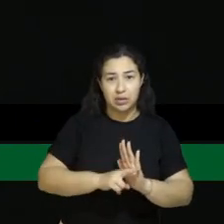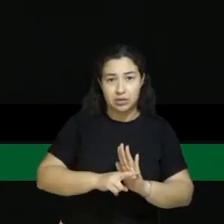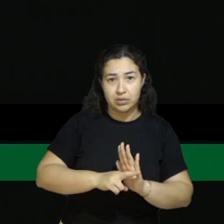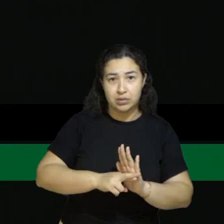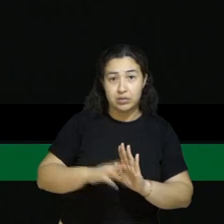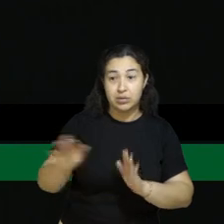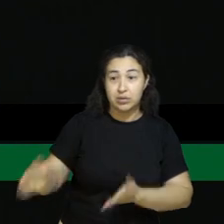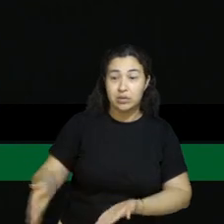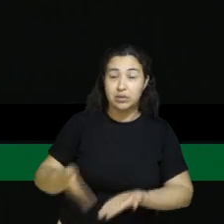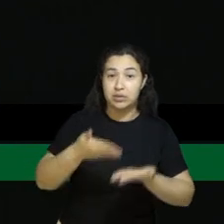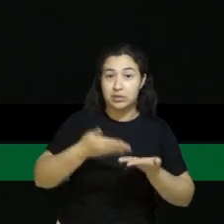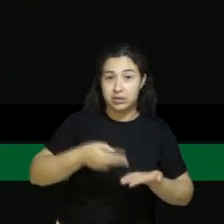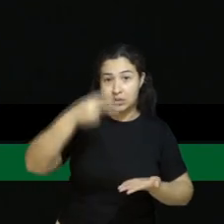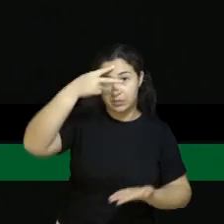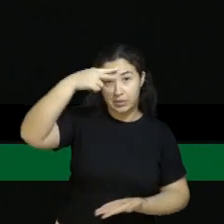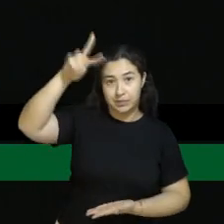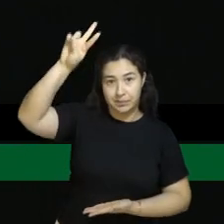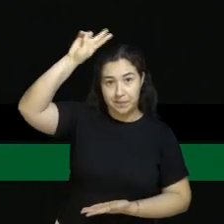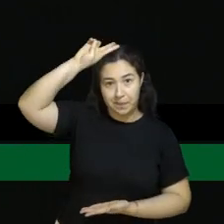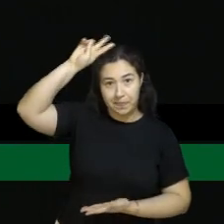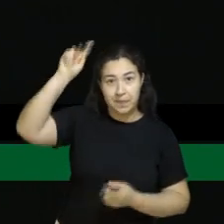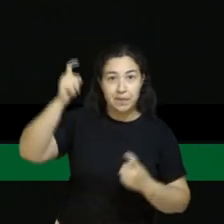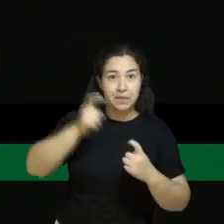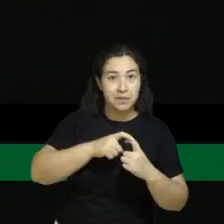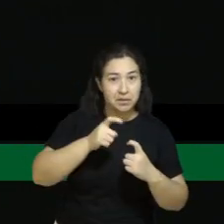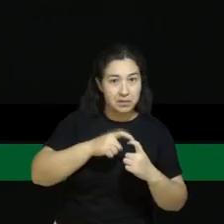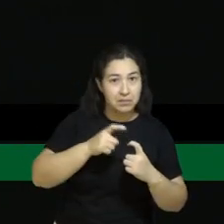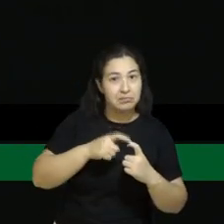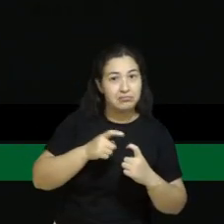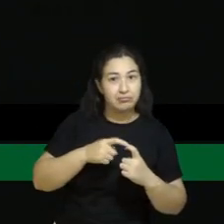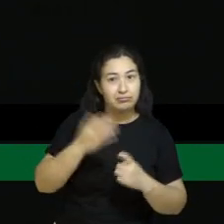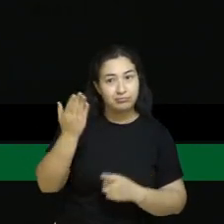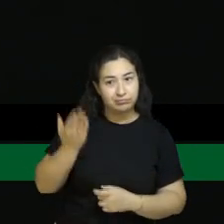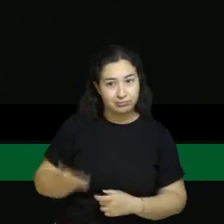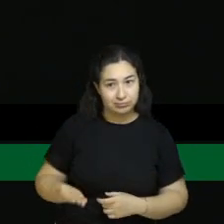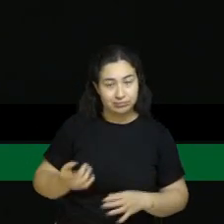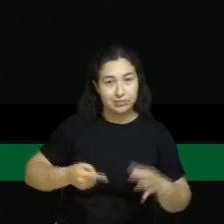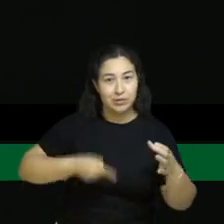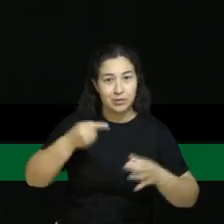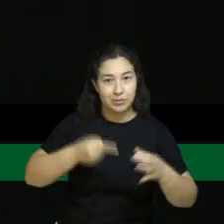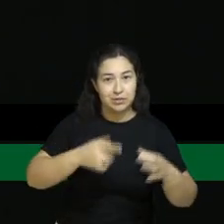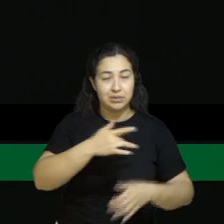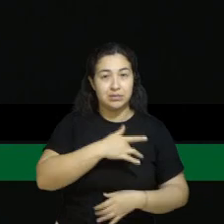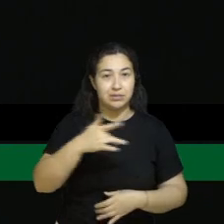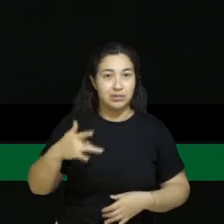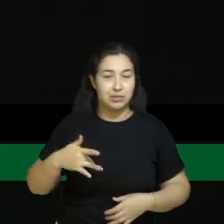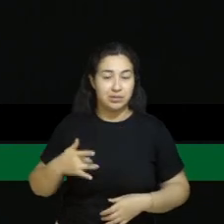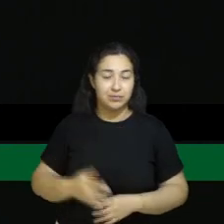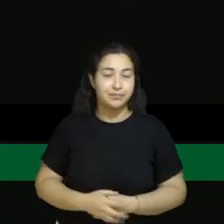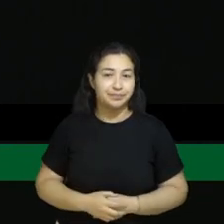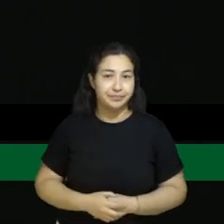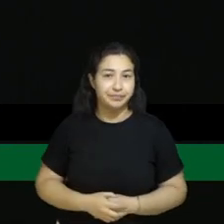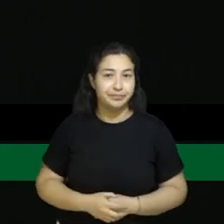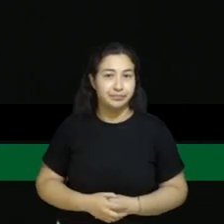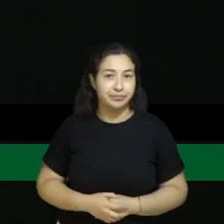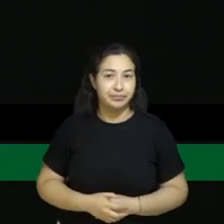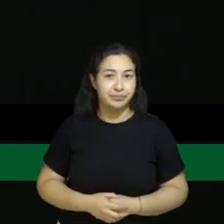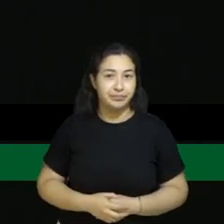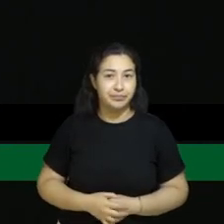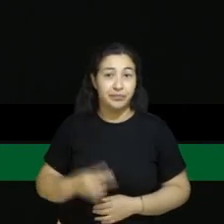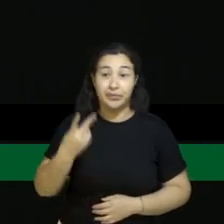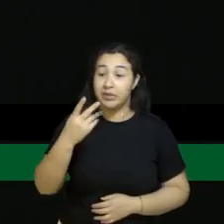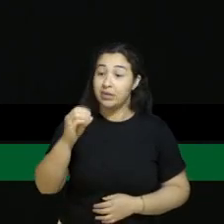Caropreso, doutor médico na Comissão de Saúde. Nós temos 20 estados brasileiros que já aprovaram